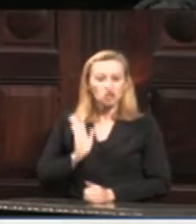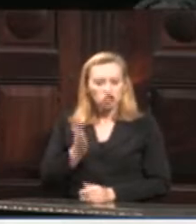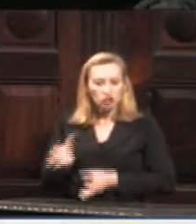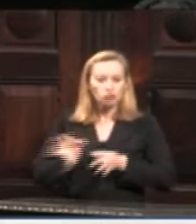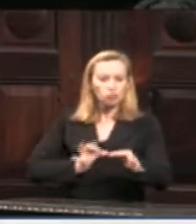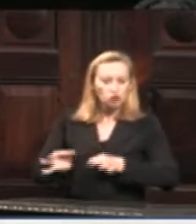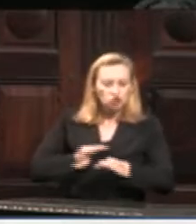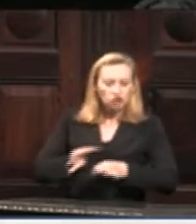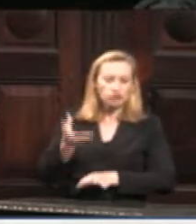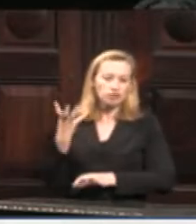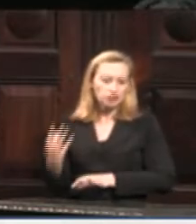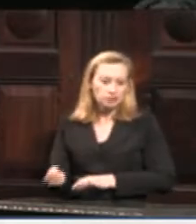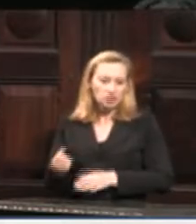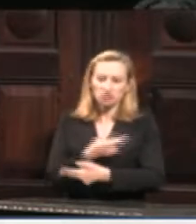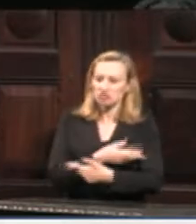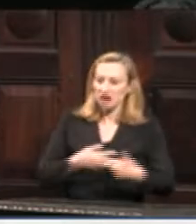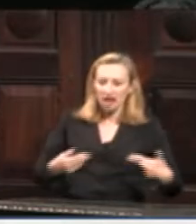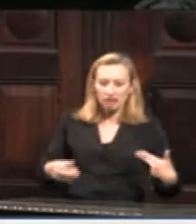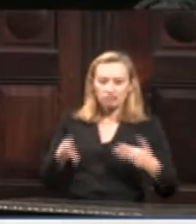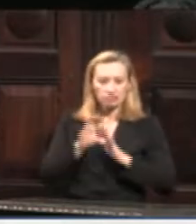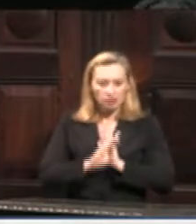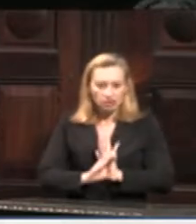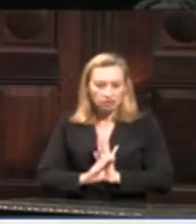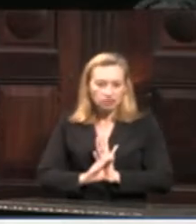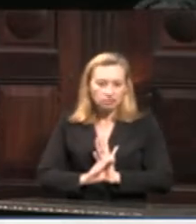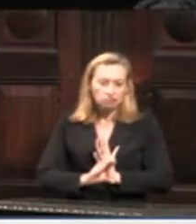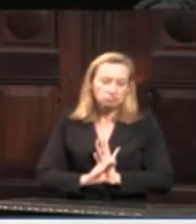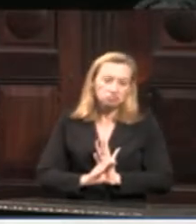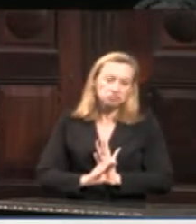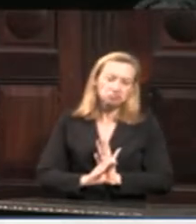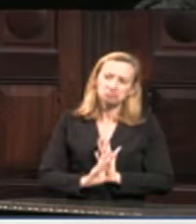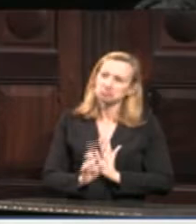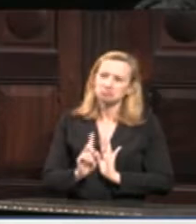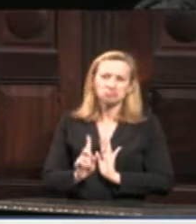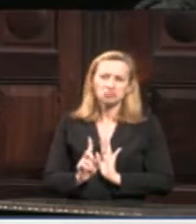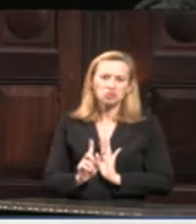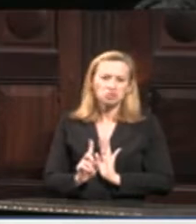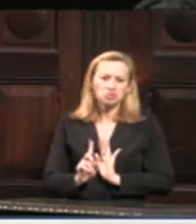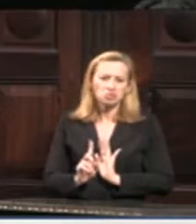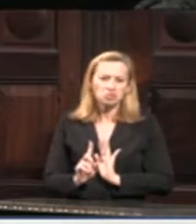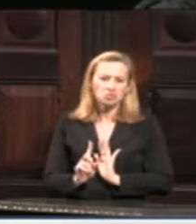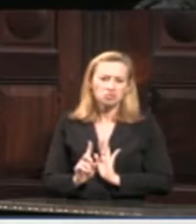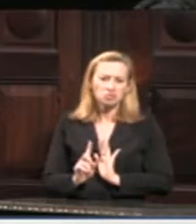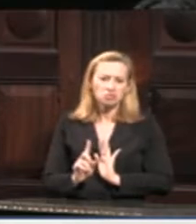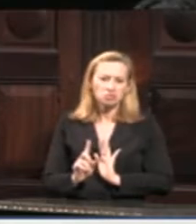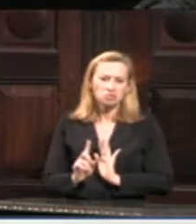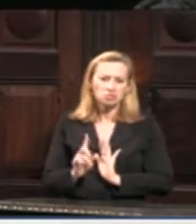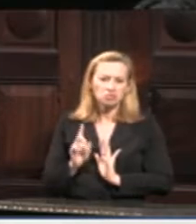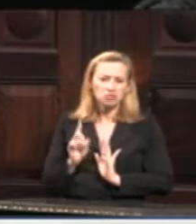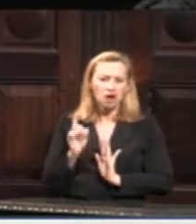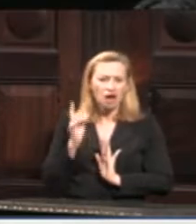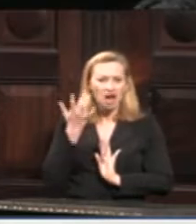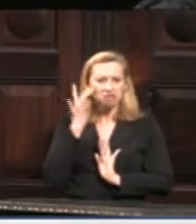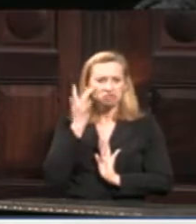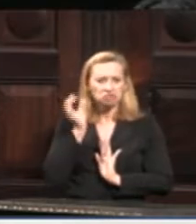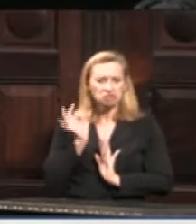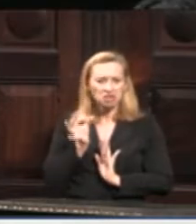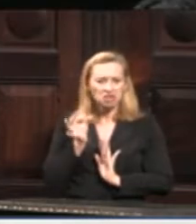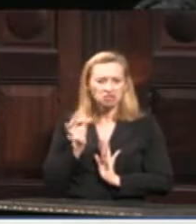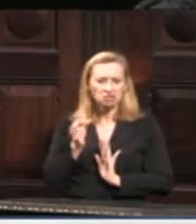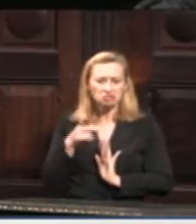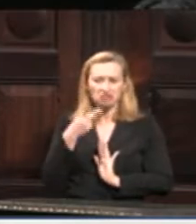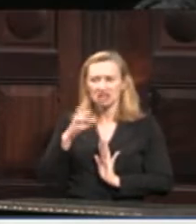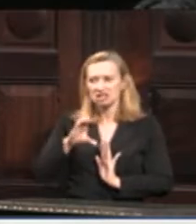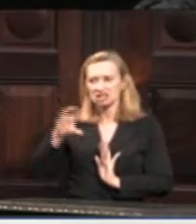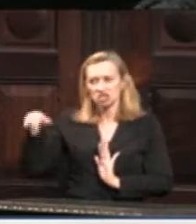projeto recebeu diversas emendas, não é necessário que eu faça retificação na